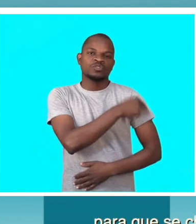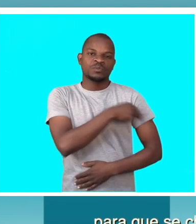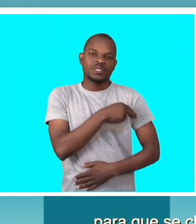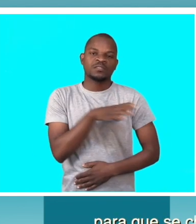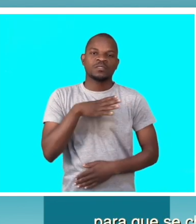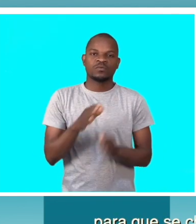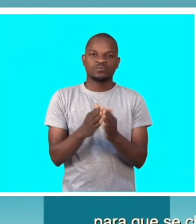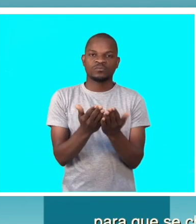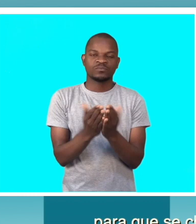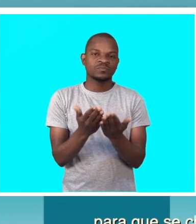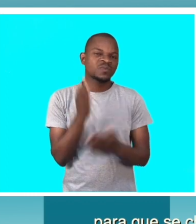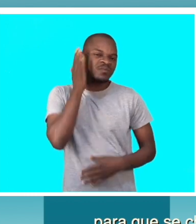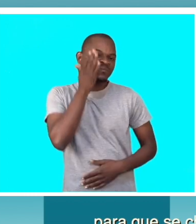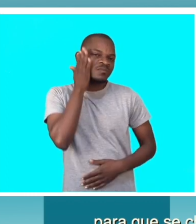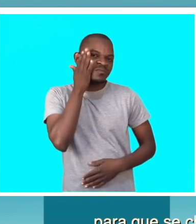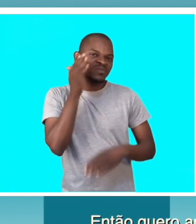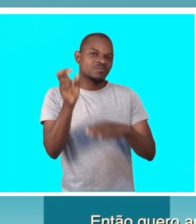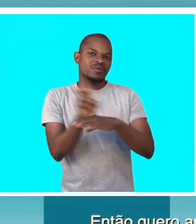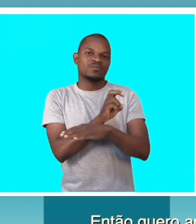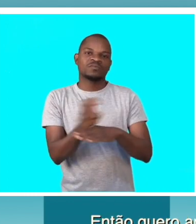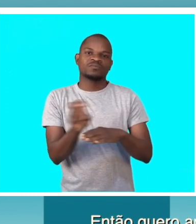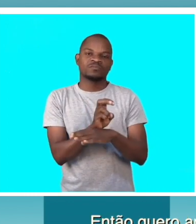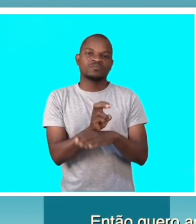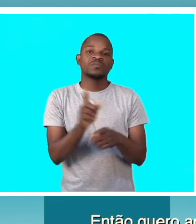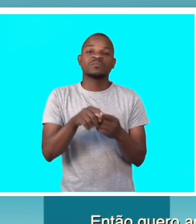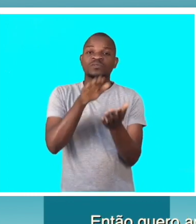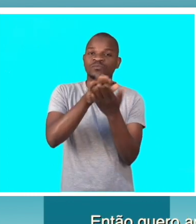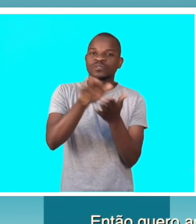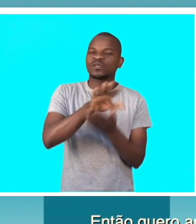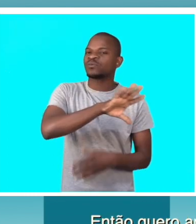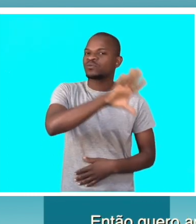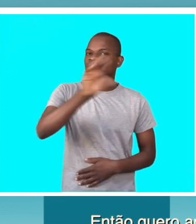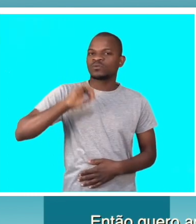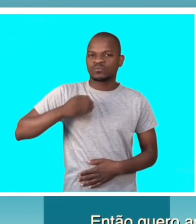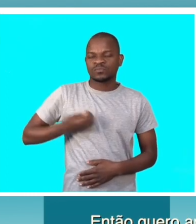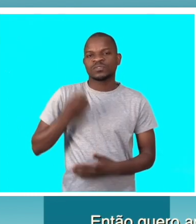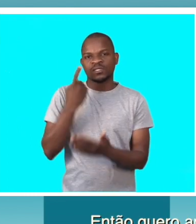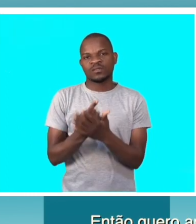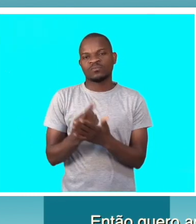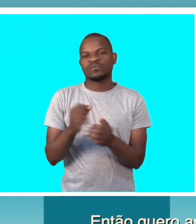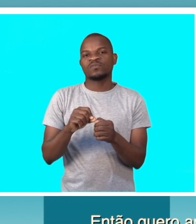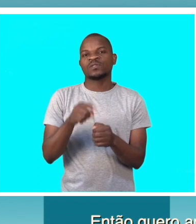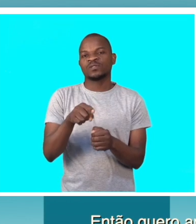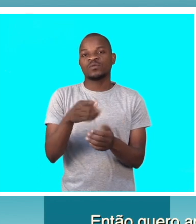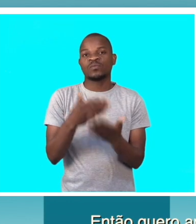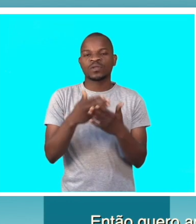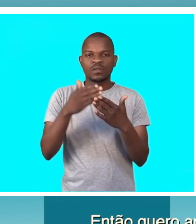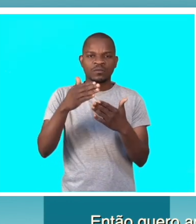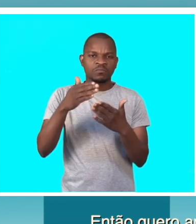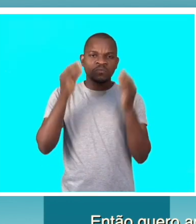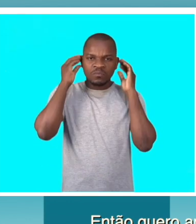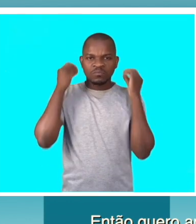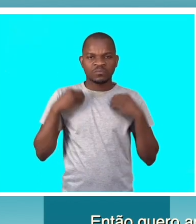ao fim da gravidez com sucesso. Então, apelar as mulheres que adiram à consulta pré-natal é lá onde é explicada